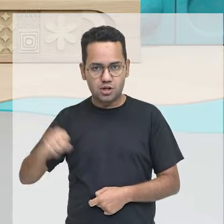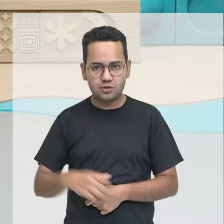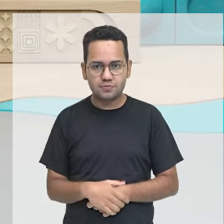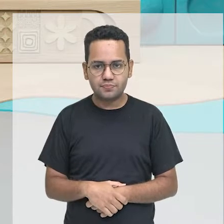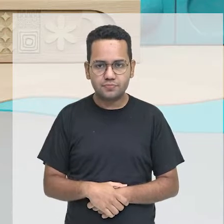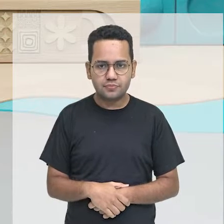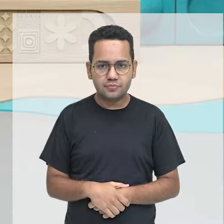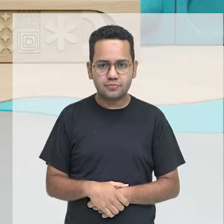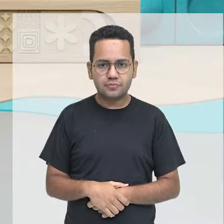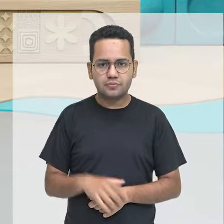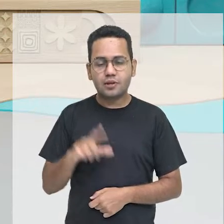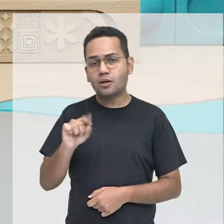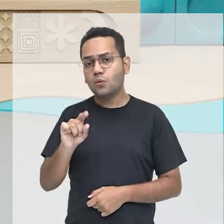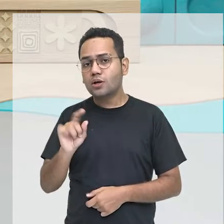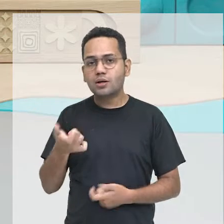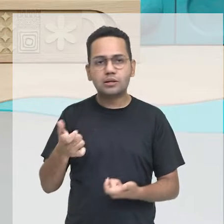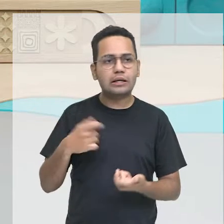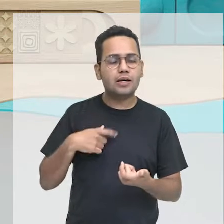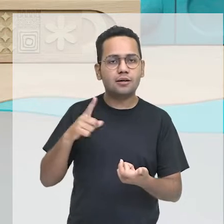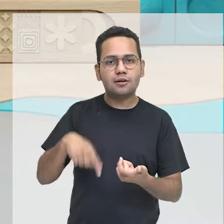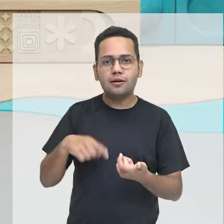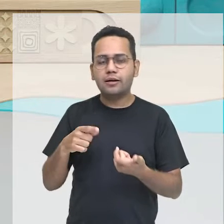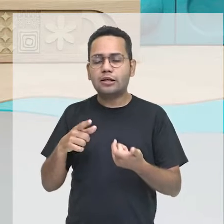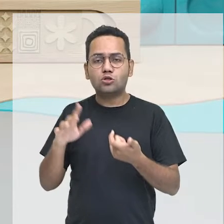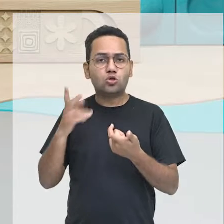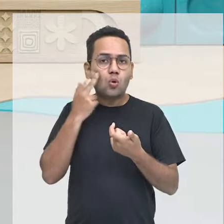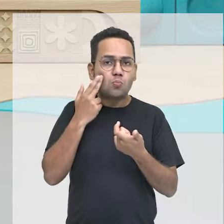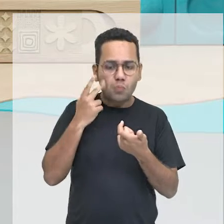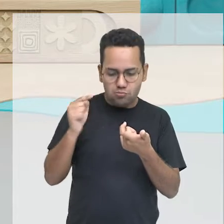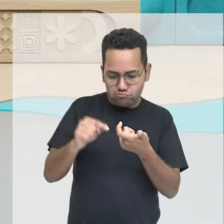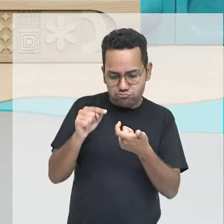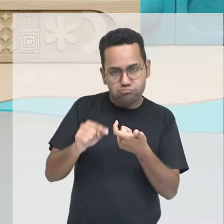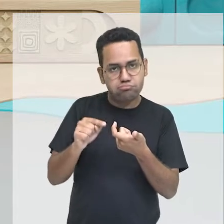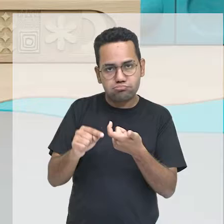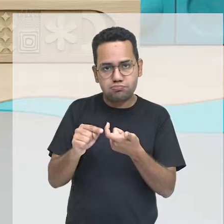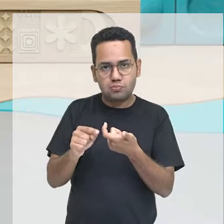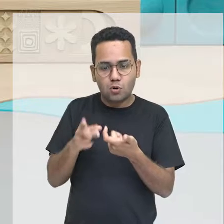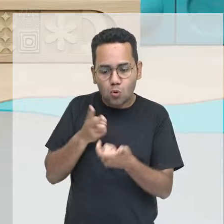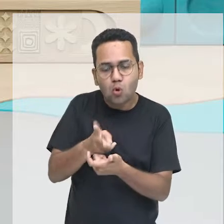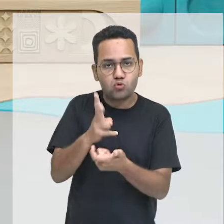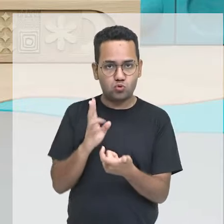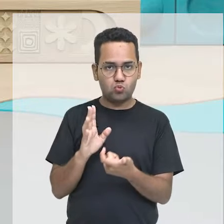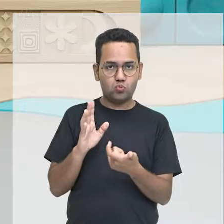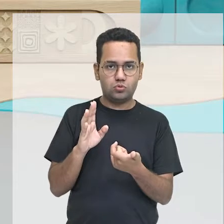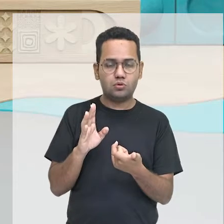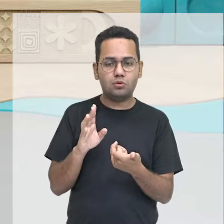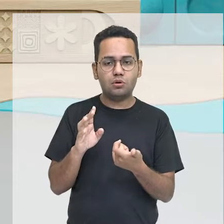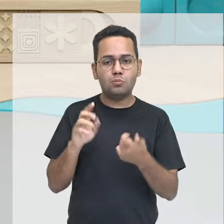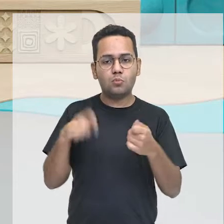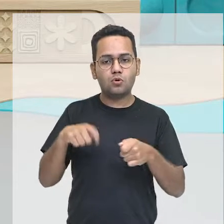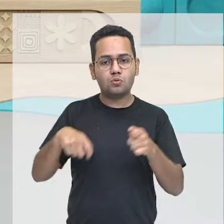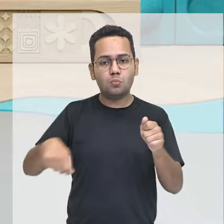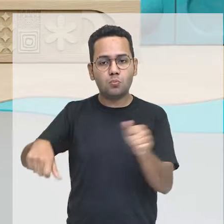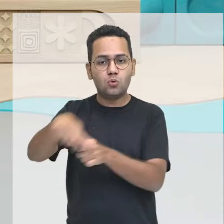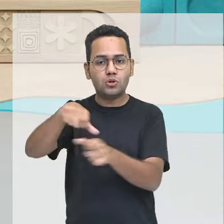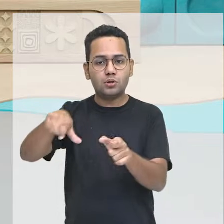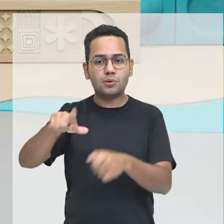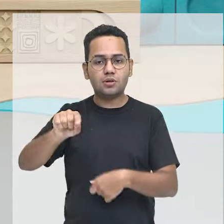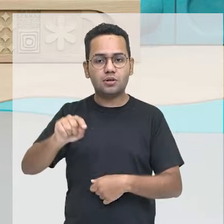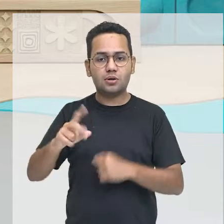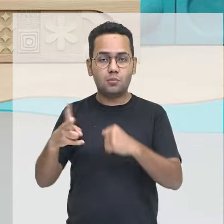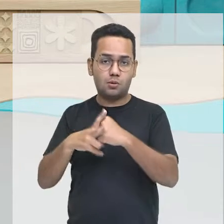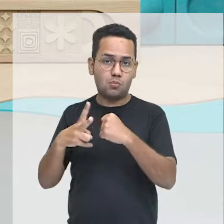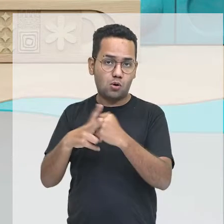são verbos que possuem, são verbos regulares, verbos normais. Mas em determinadas situações, eles também podem ser